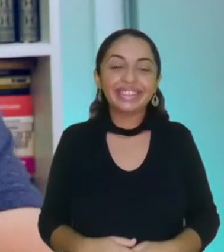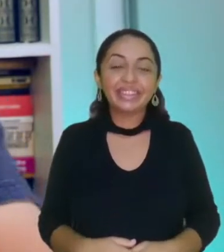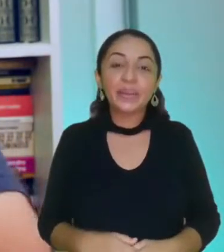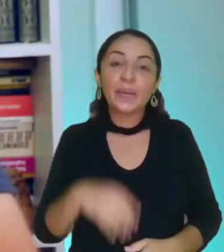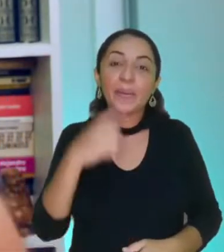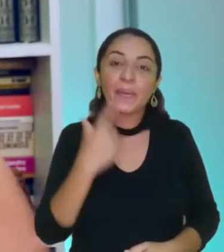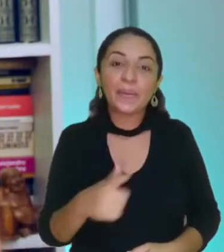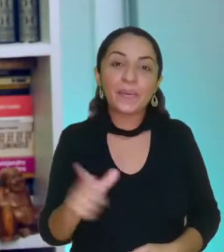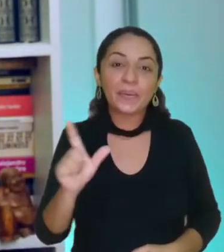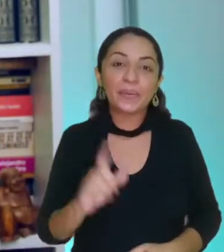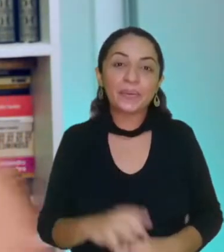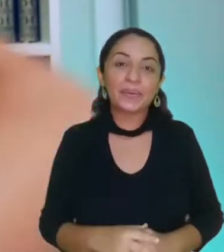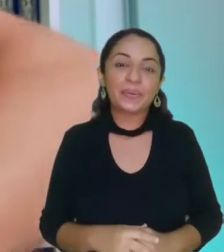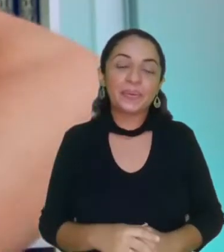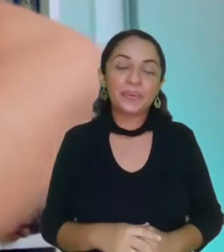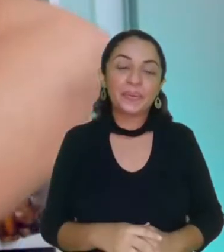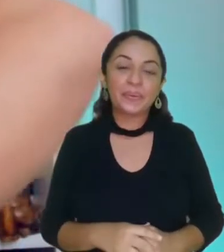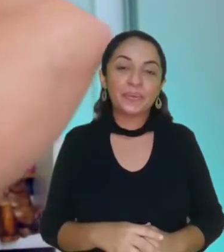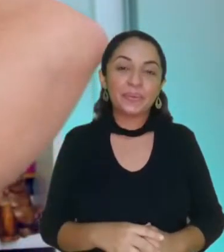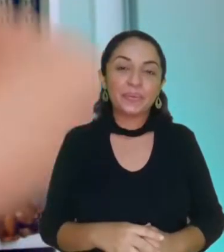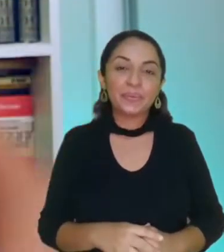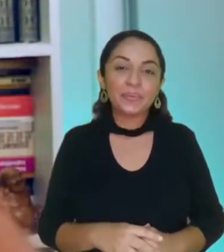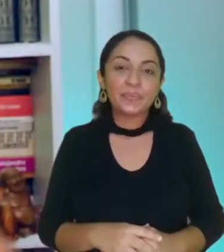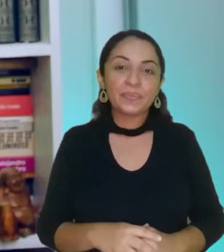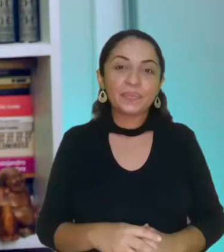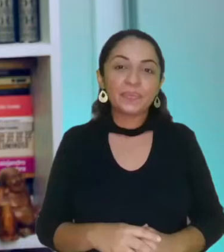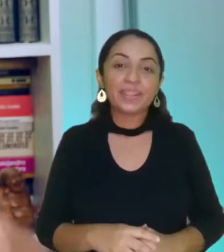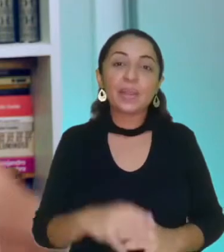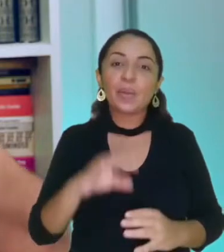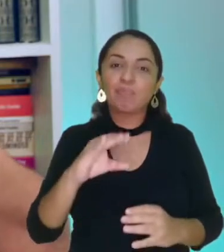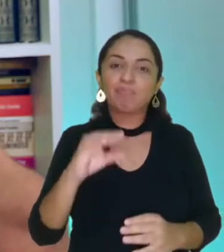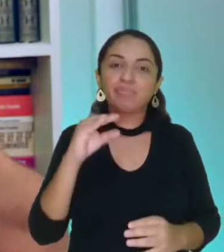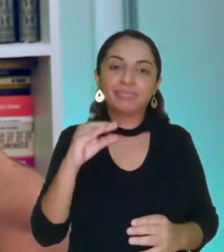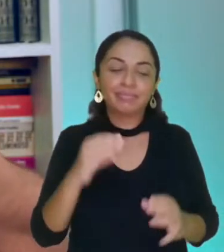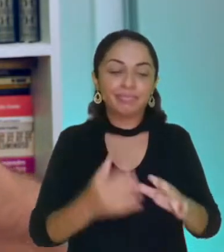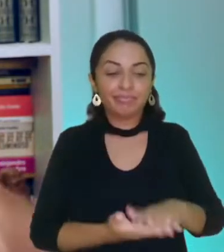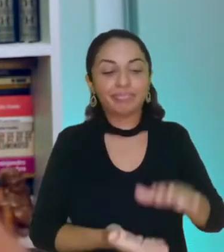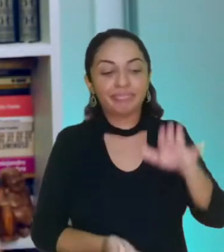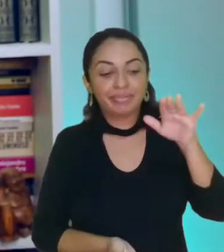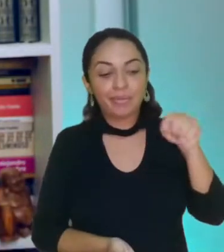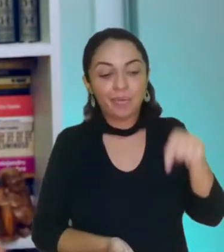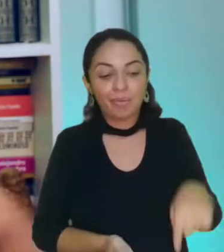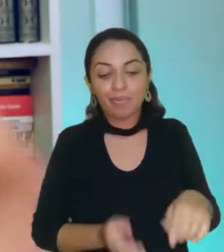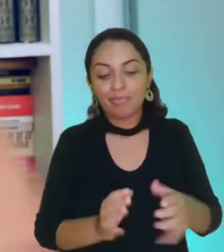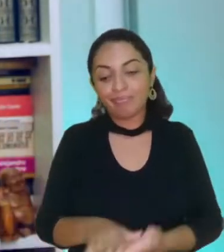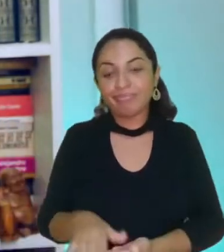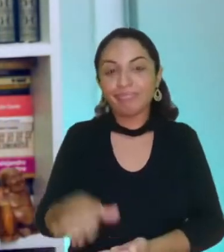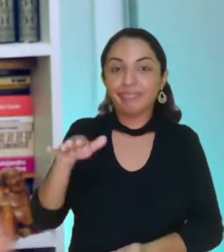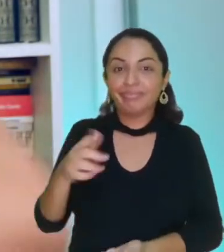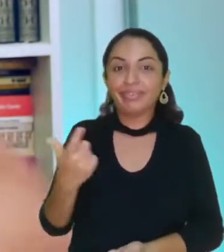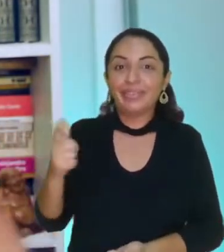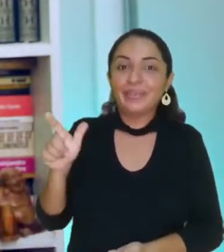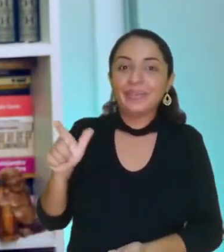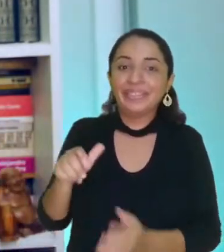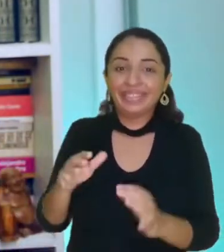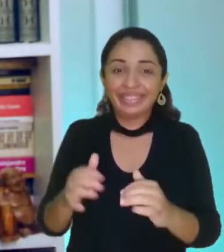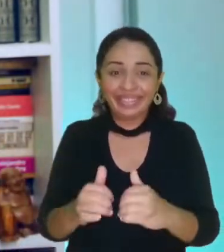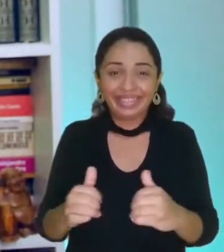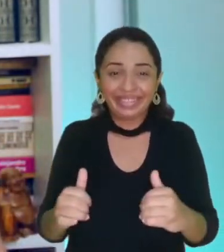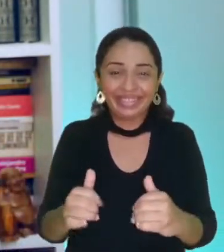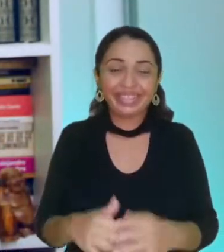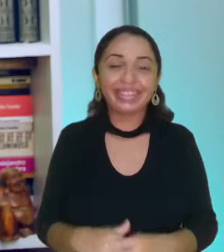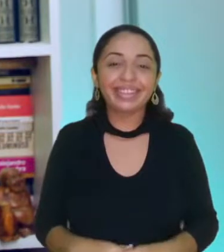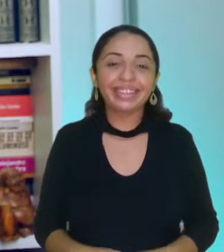O que mais? Vamos ver aqui. Vamos pegar dessa. Tem um bolo aqui, eu tô pegando só de um lado, ó. Tem uma outra coluna aqui de livros